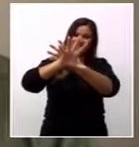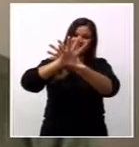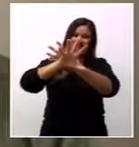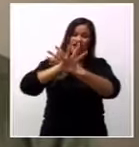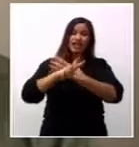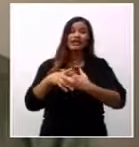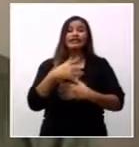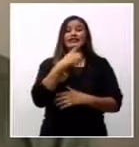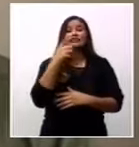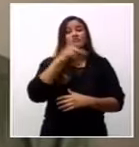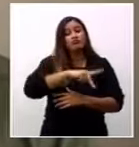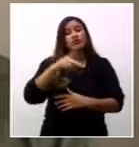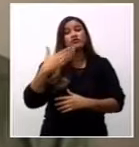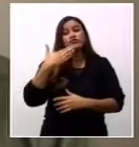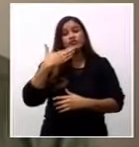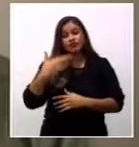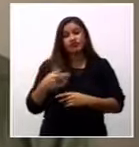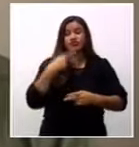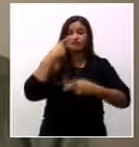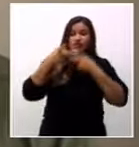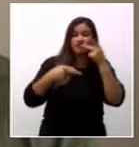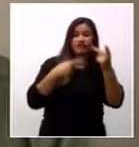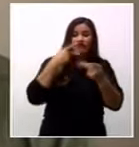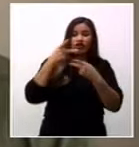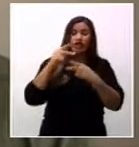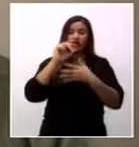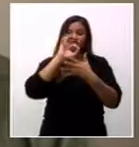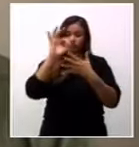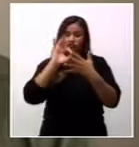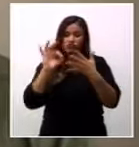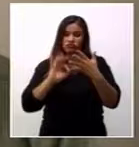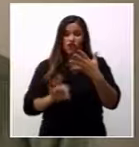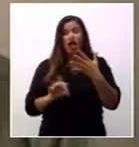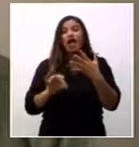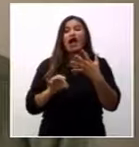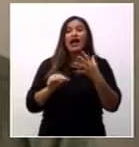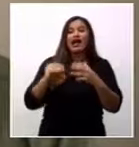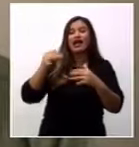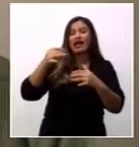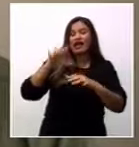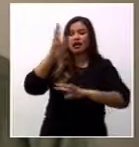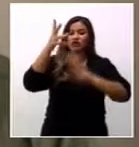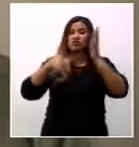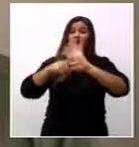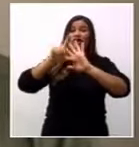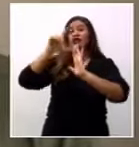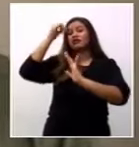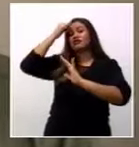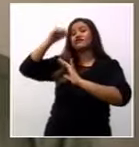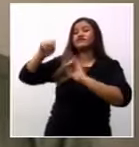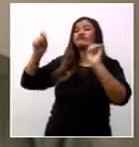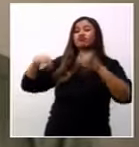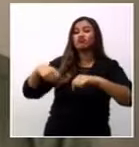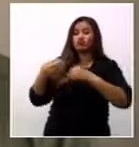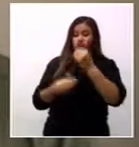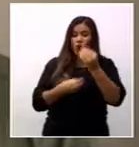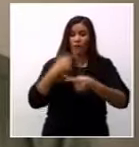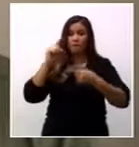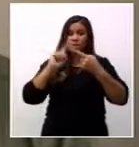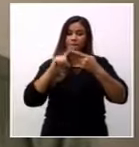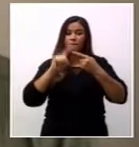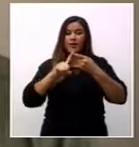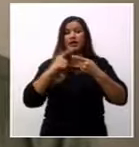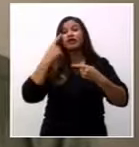falar sobre alguns conceitos que a gente trabalha na questão de redução de riscos e desastres. O primeiro conceito é o